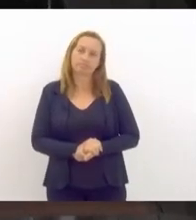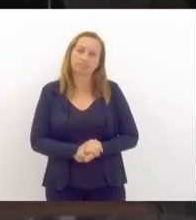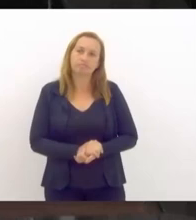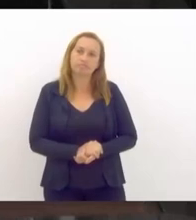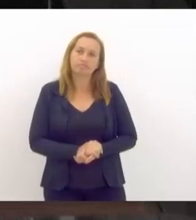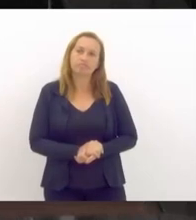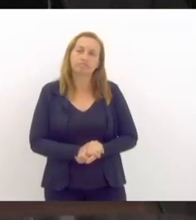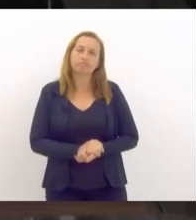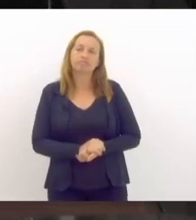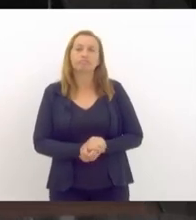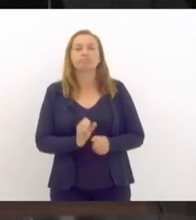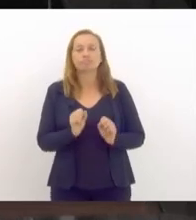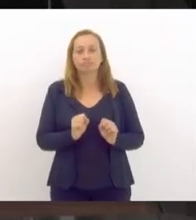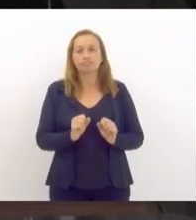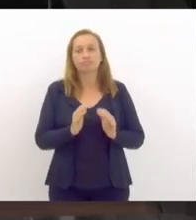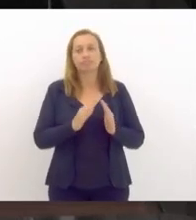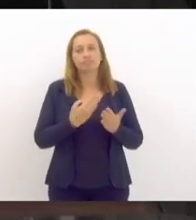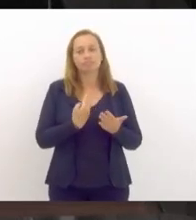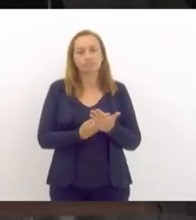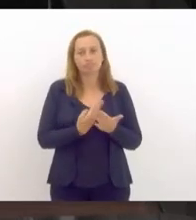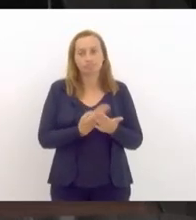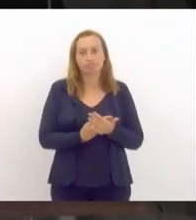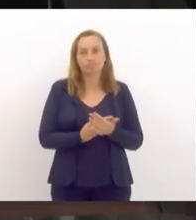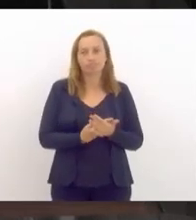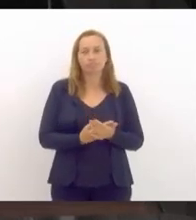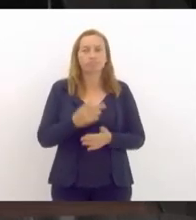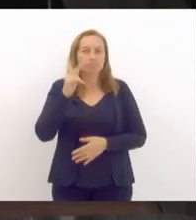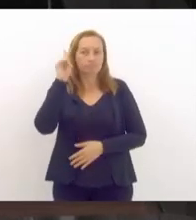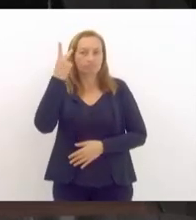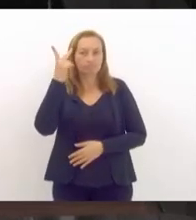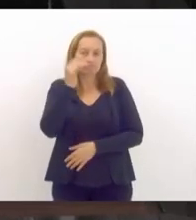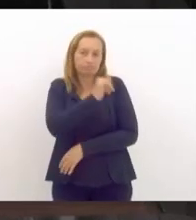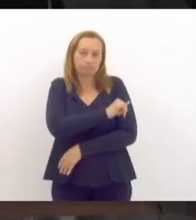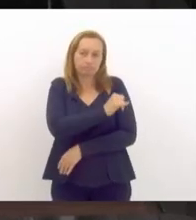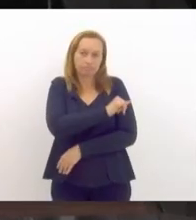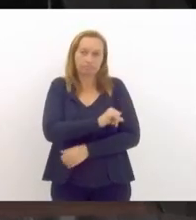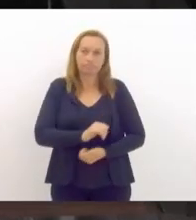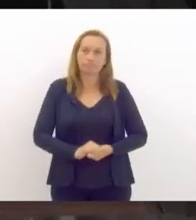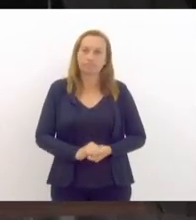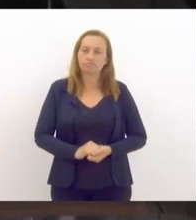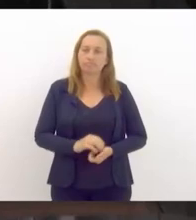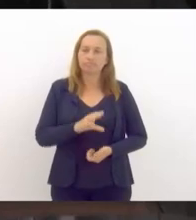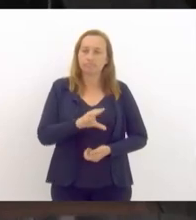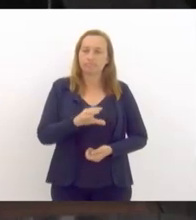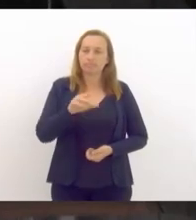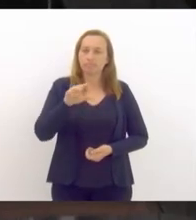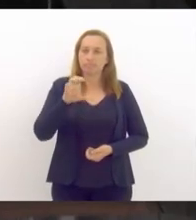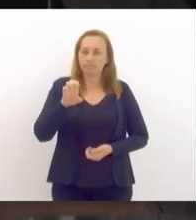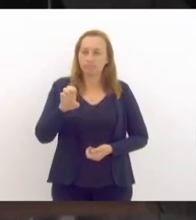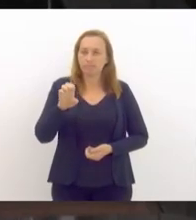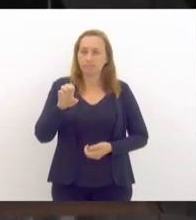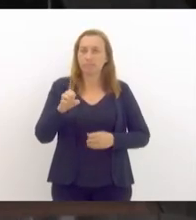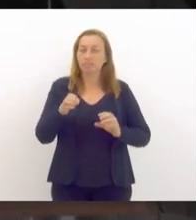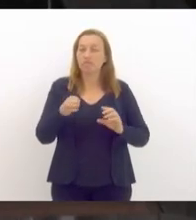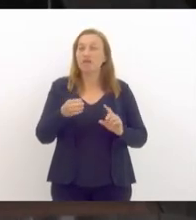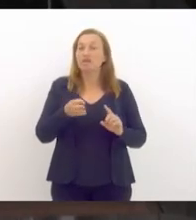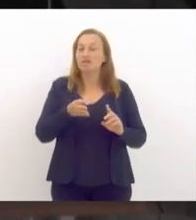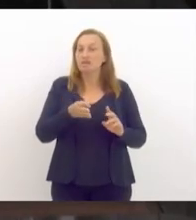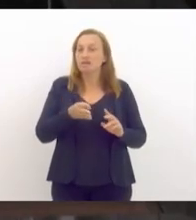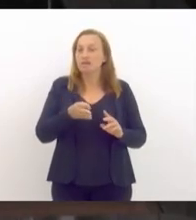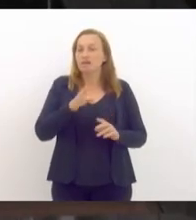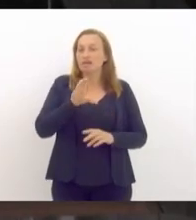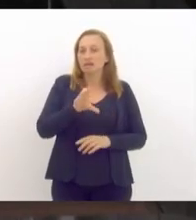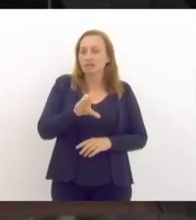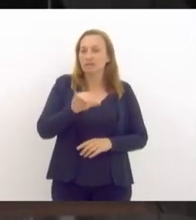poder estudar inclusive na história do Rio de Janeiro o cieps tinha uma política inclusive de